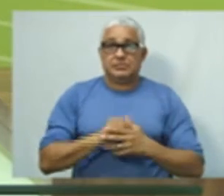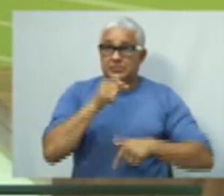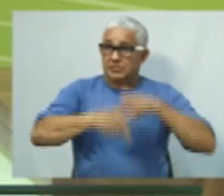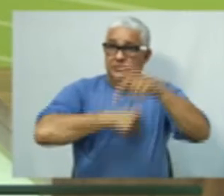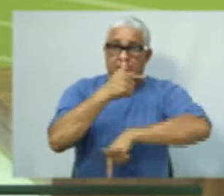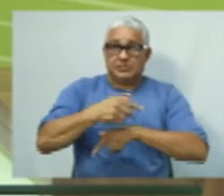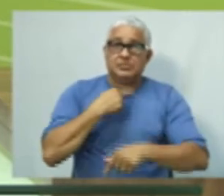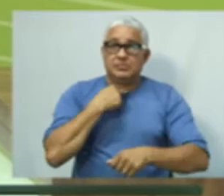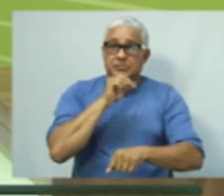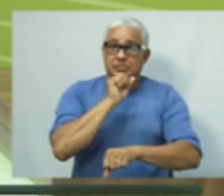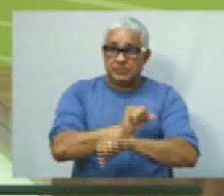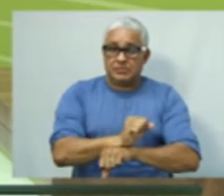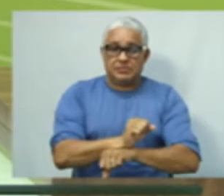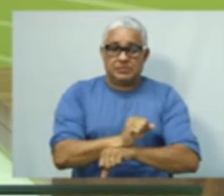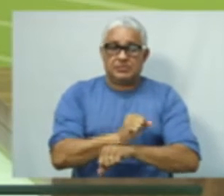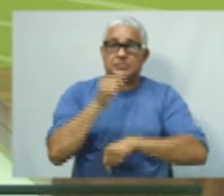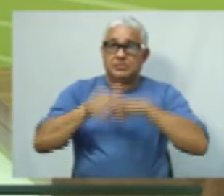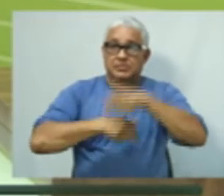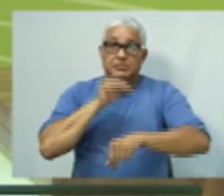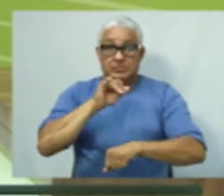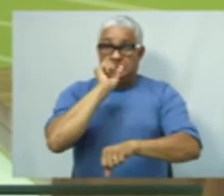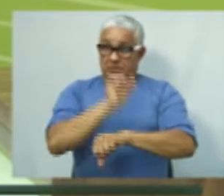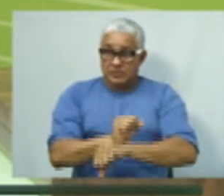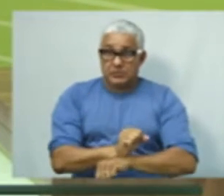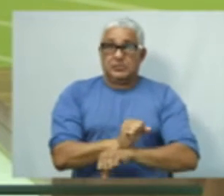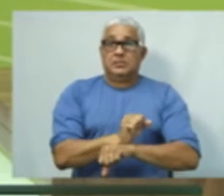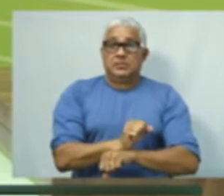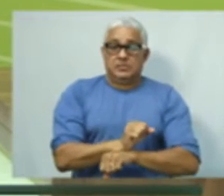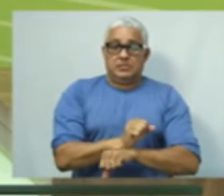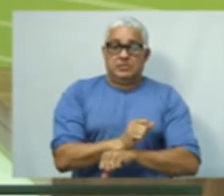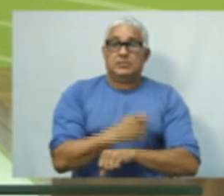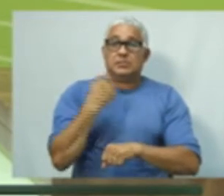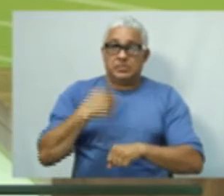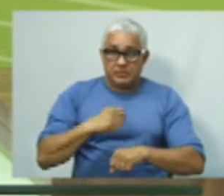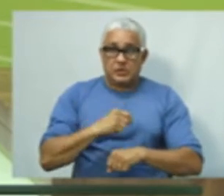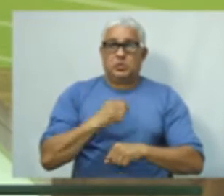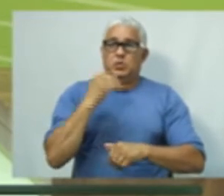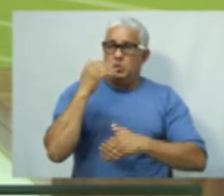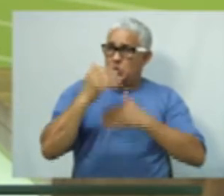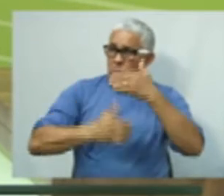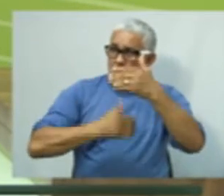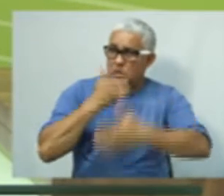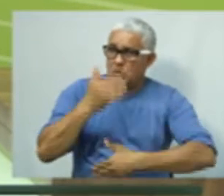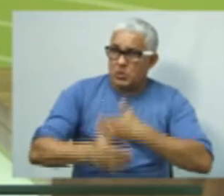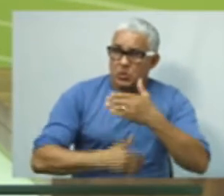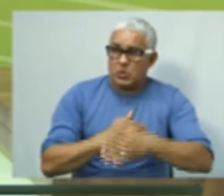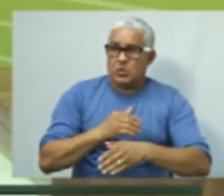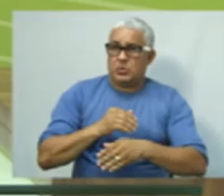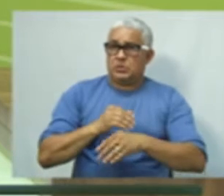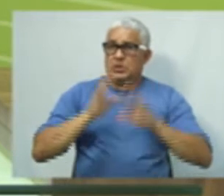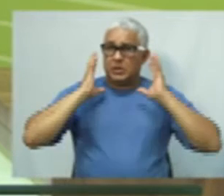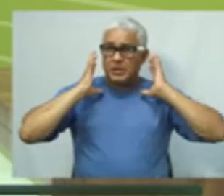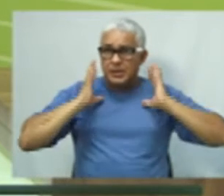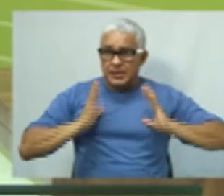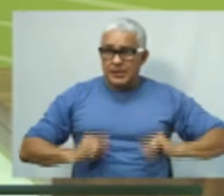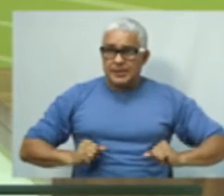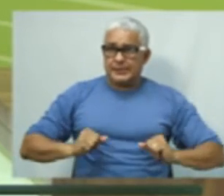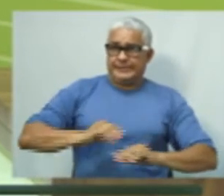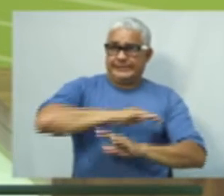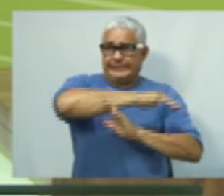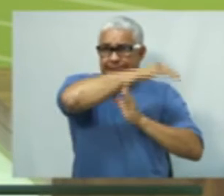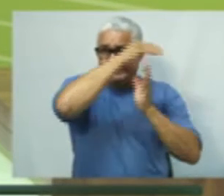indústrias alimentícias que eu citei, porque se elas pararem, elas têm que demandar todo um processo de higienização de todas